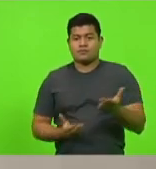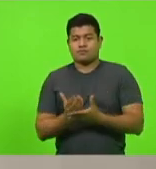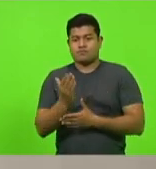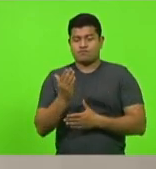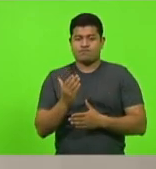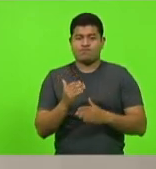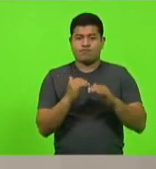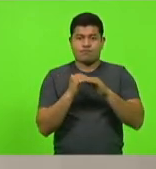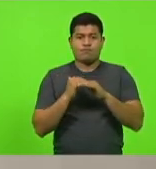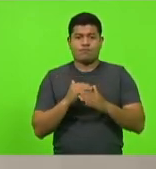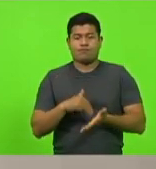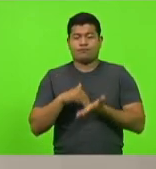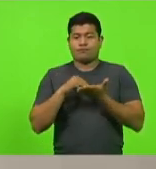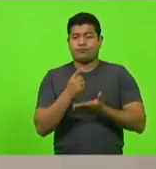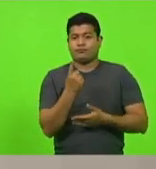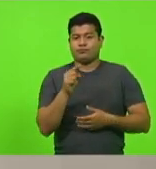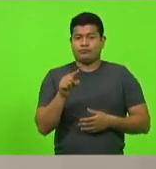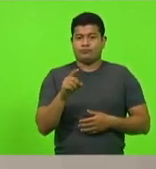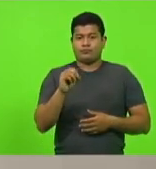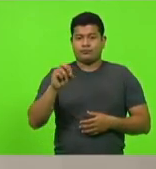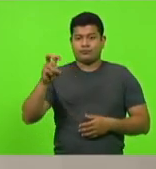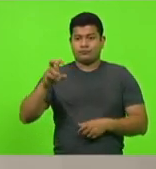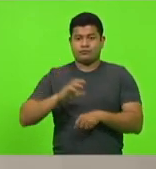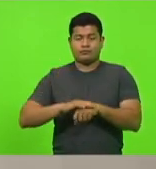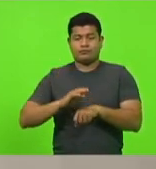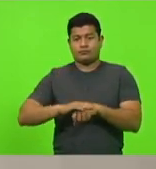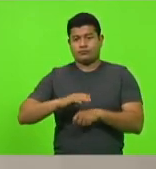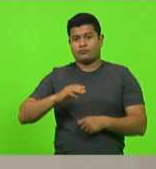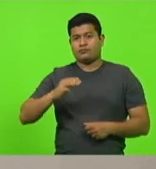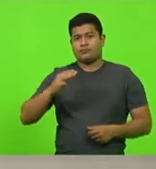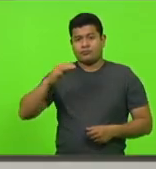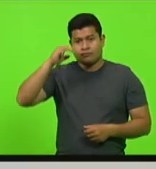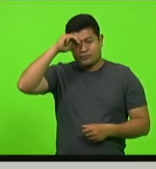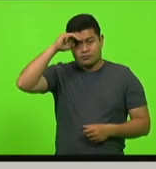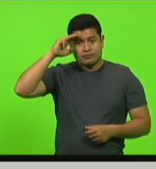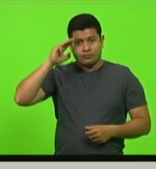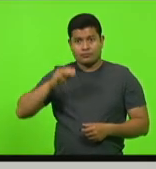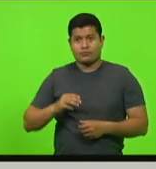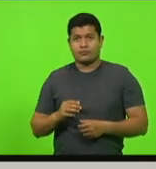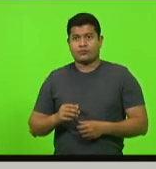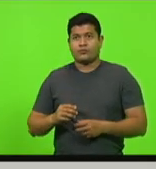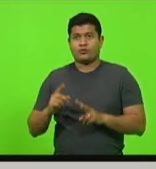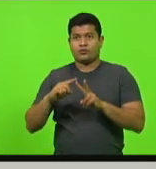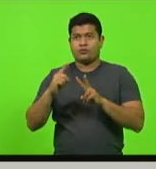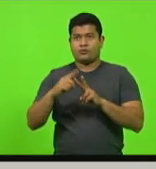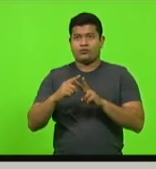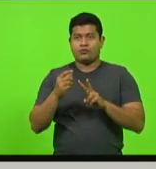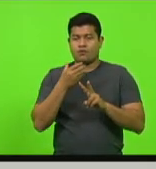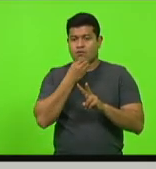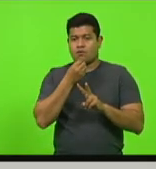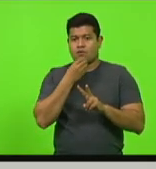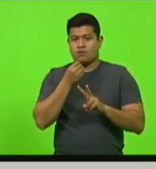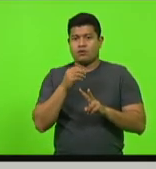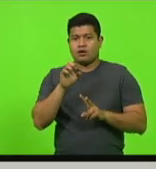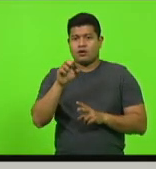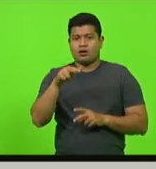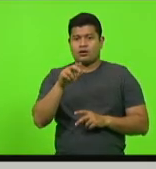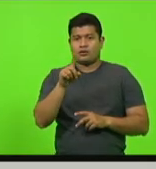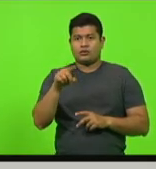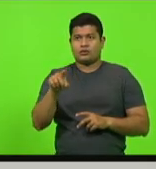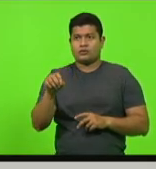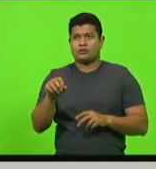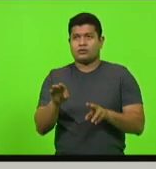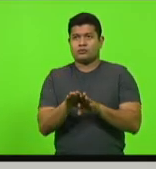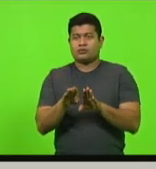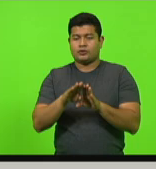por unanimidade. Moção 1105, autor deputado Sérgio Mota, cumprimentando a dupla Enzo Elias e Jeff Giassi pela